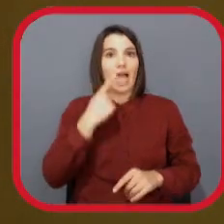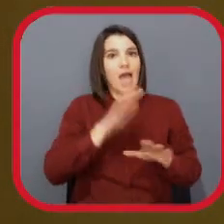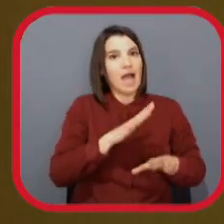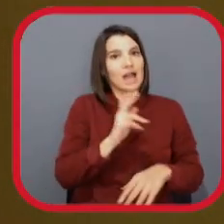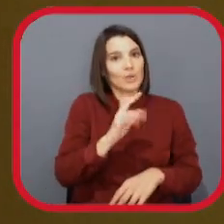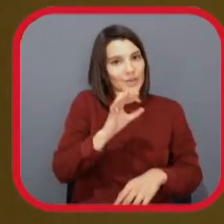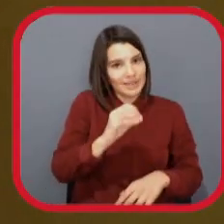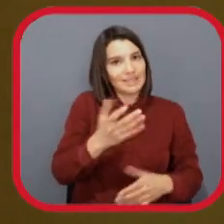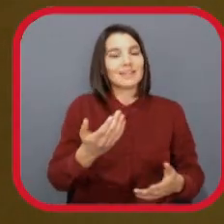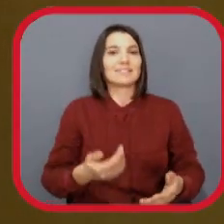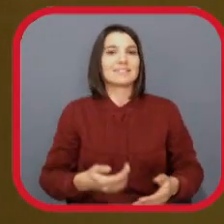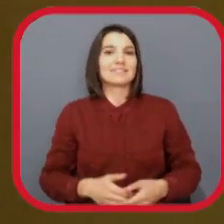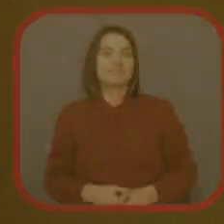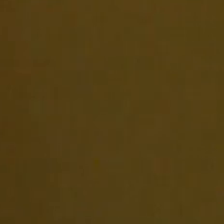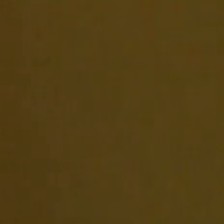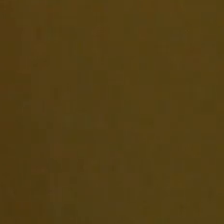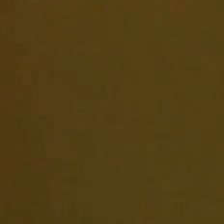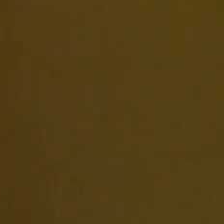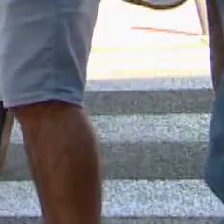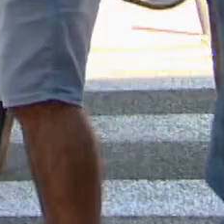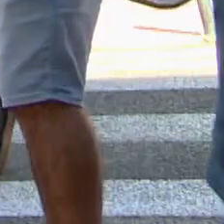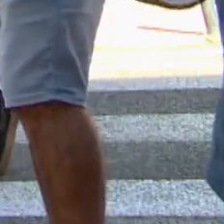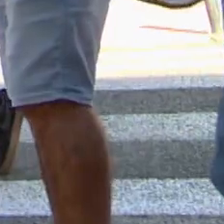anos 80, não é?